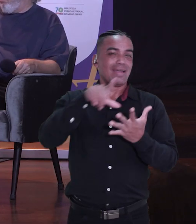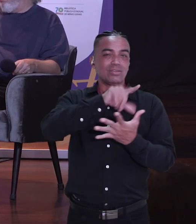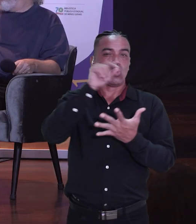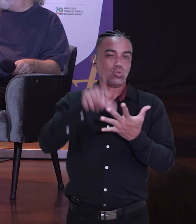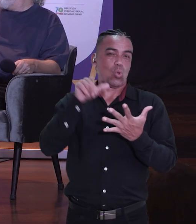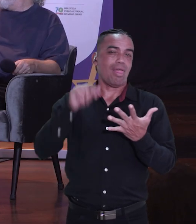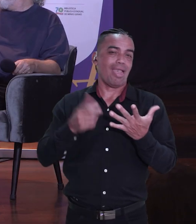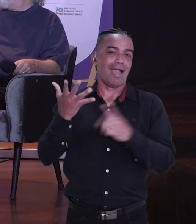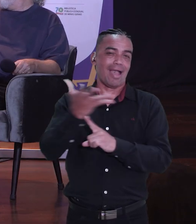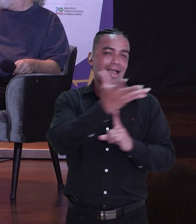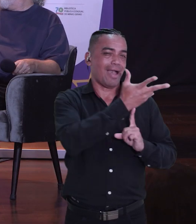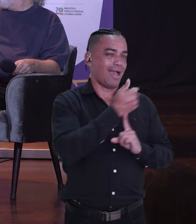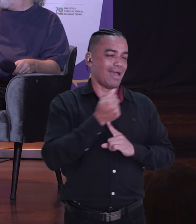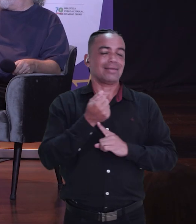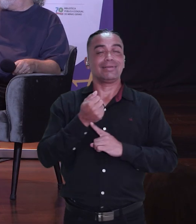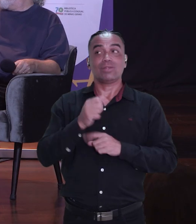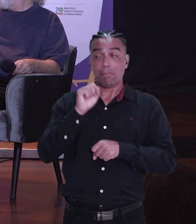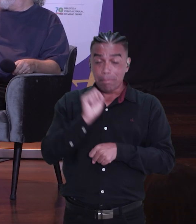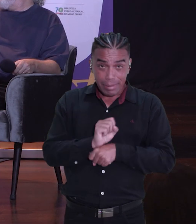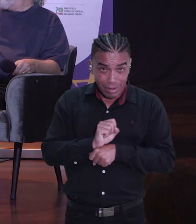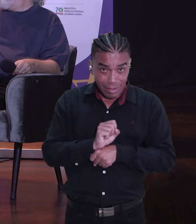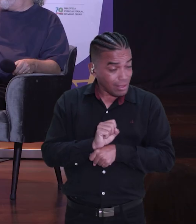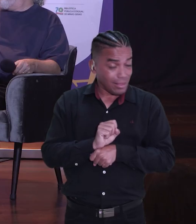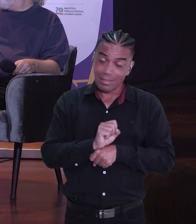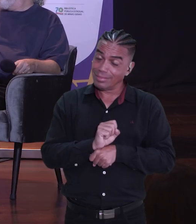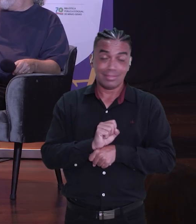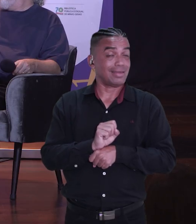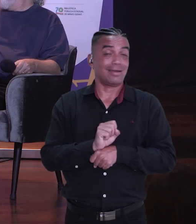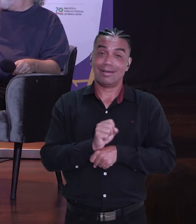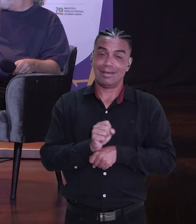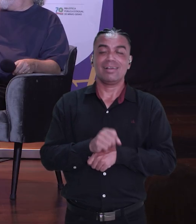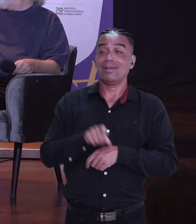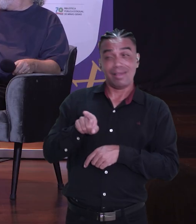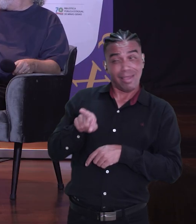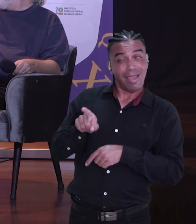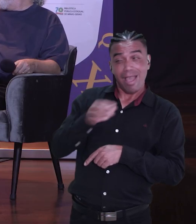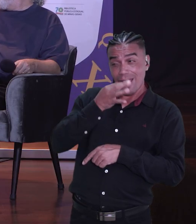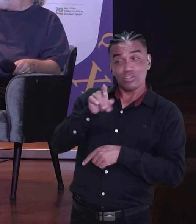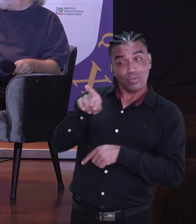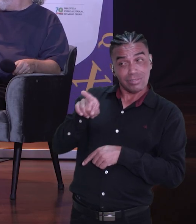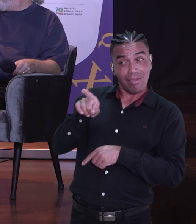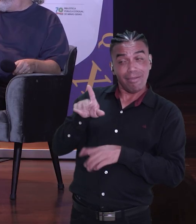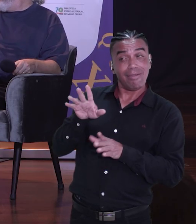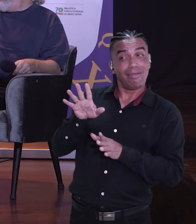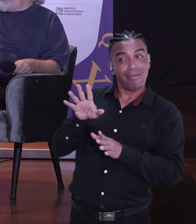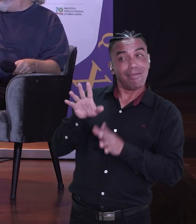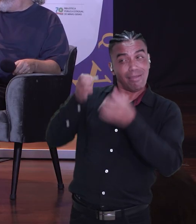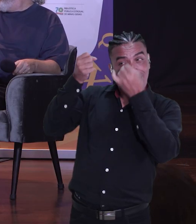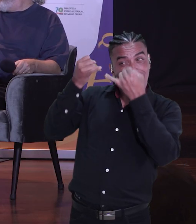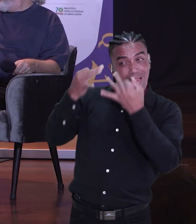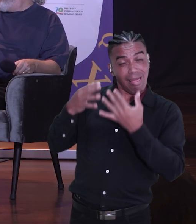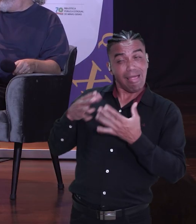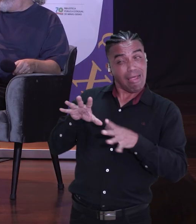curadora. Então, quer dizer, também não fica parada há muito tempo, né? Acho que você